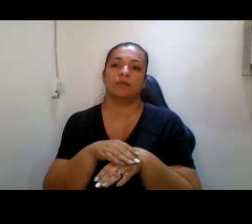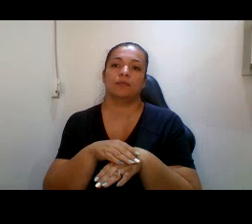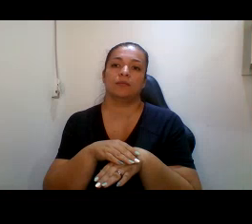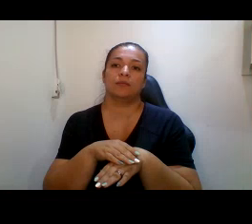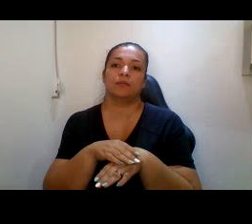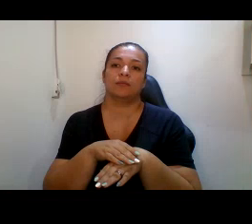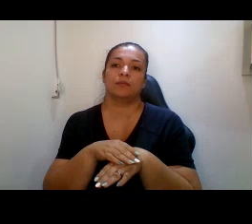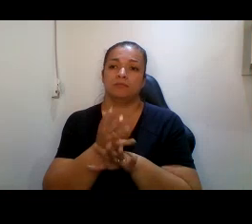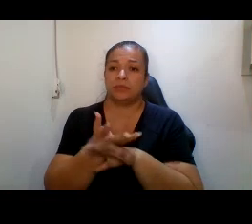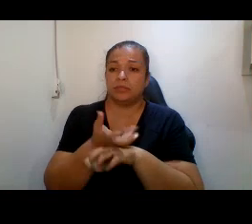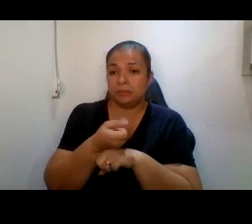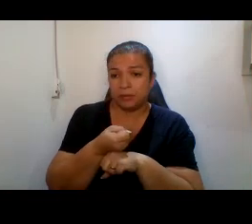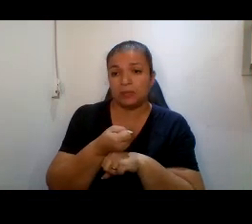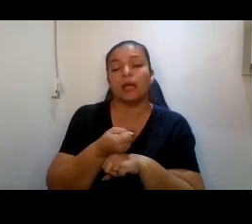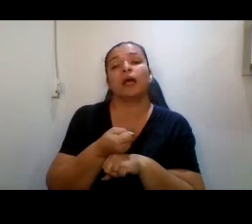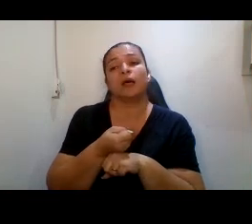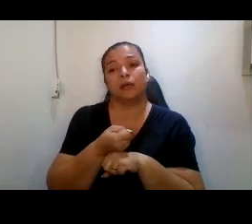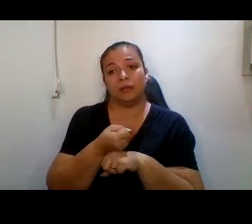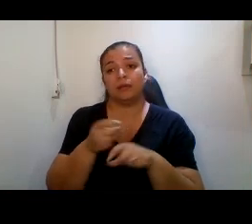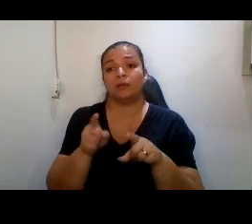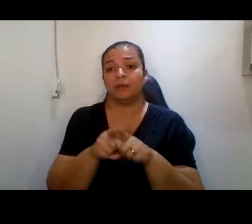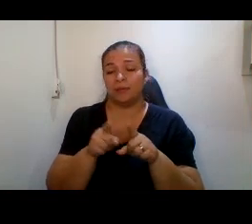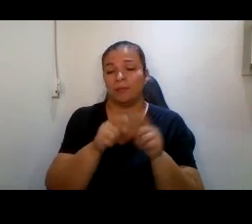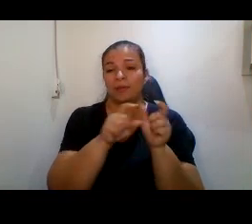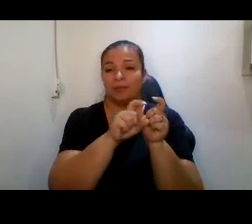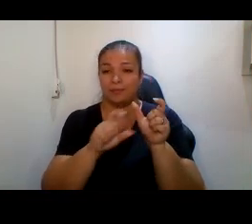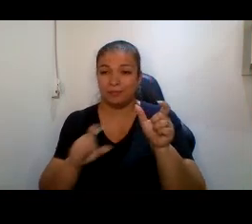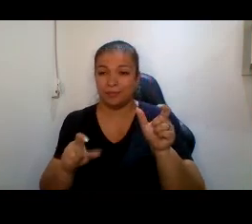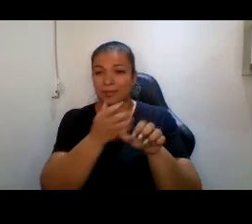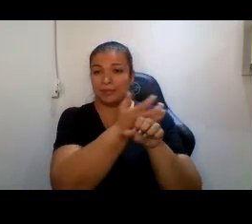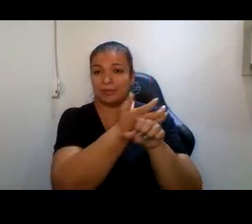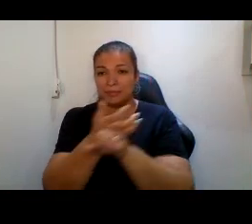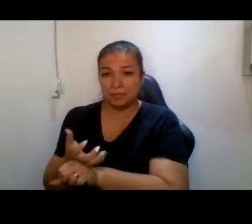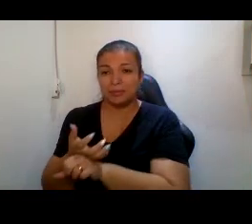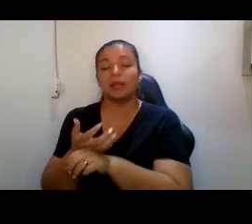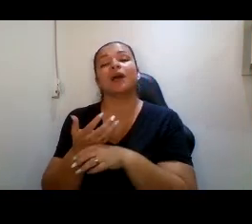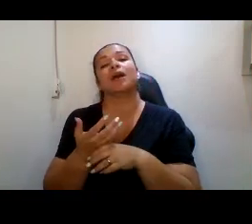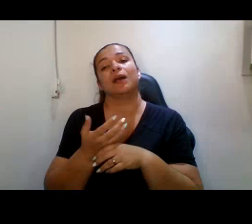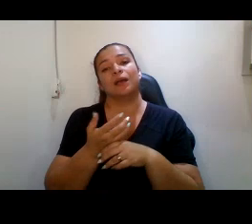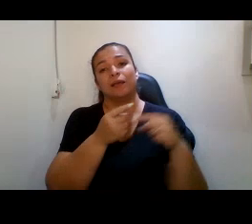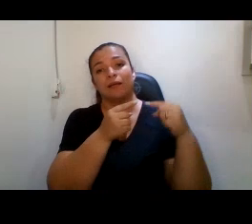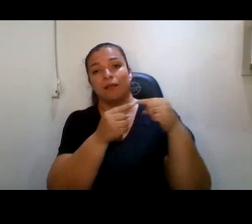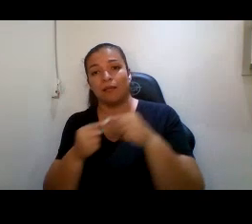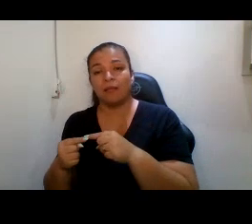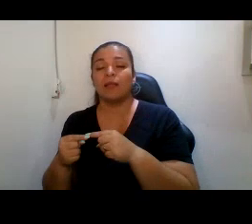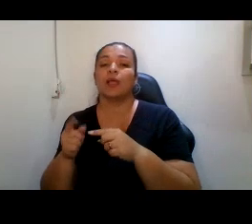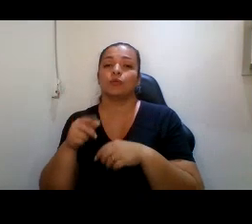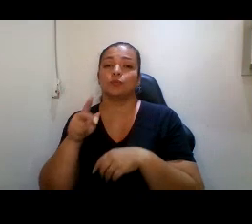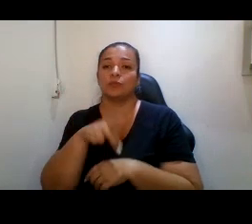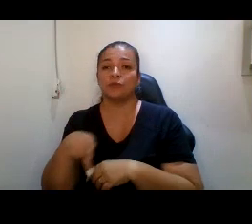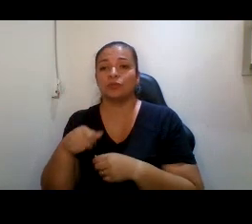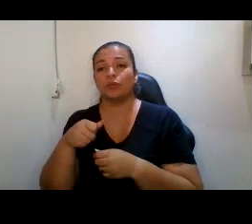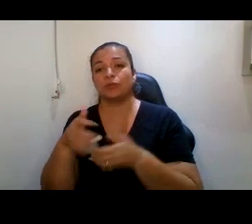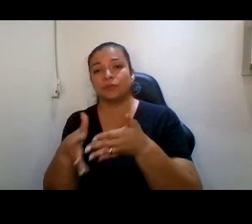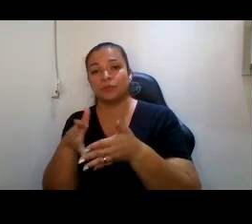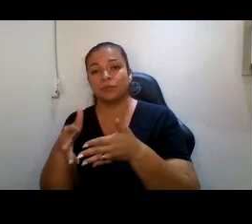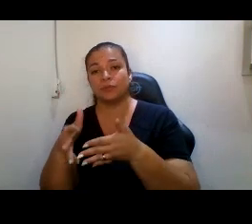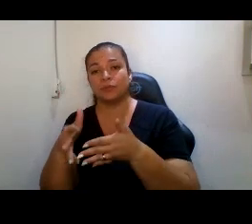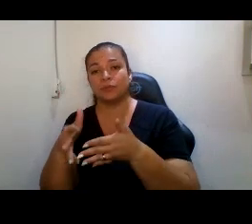interdisciplinar, transdisciplinar, né? Os professores de língua de sinais, de língua portuguesa, de